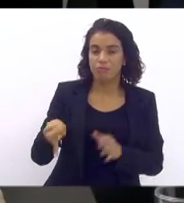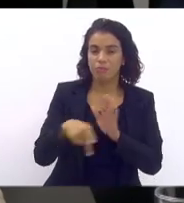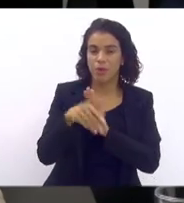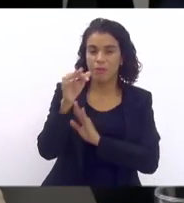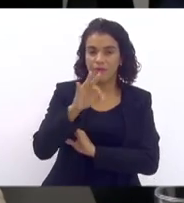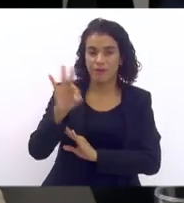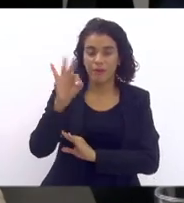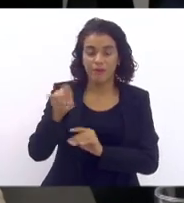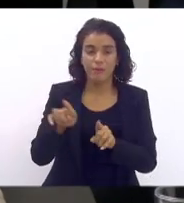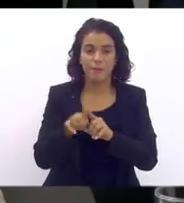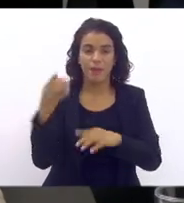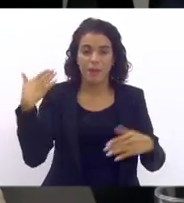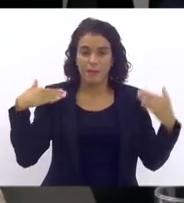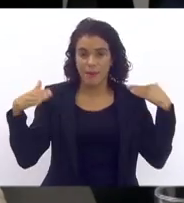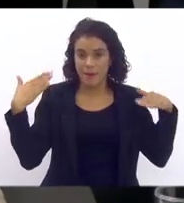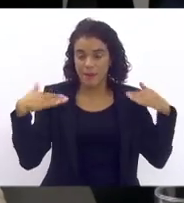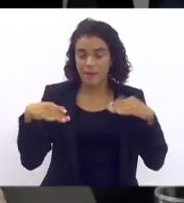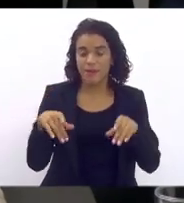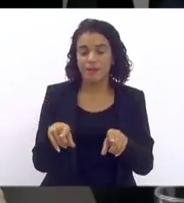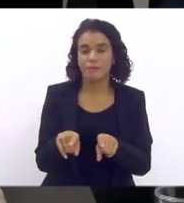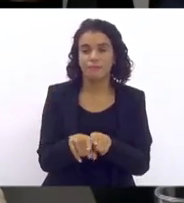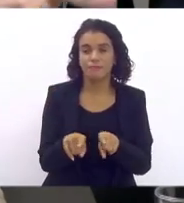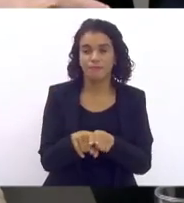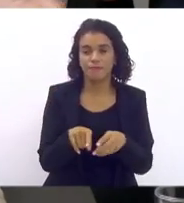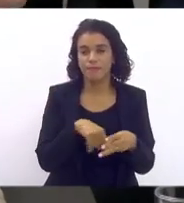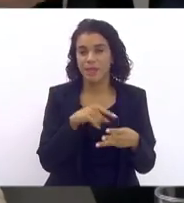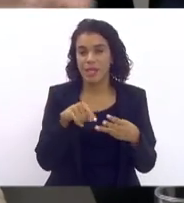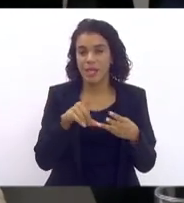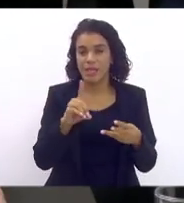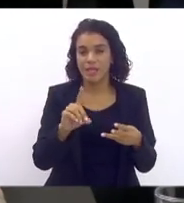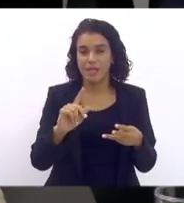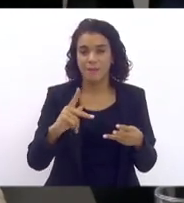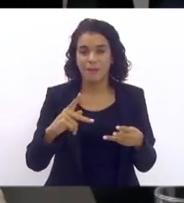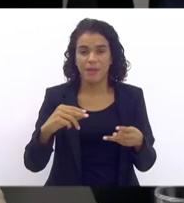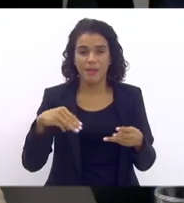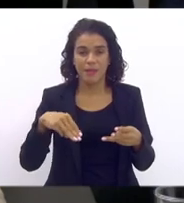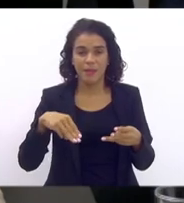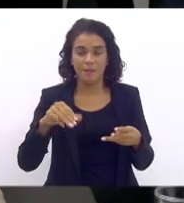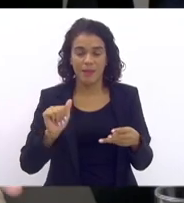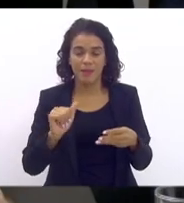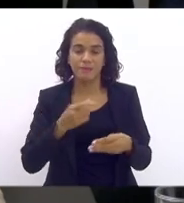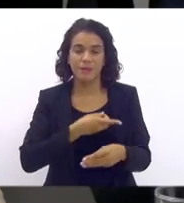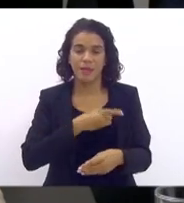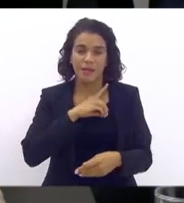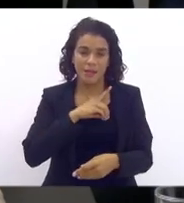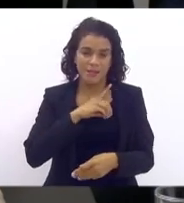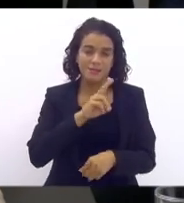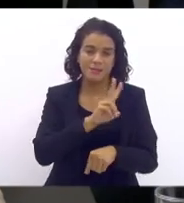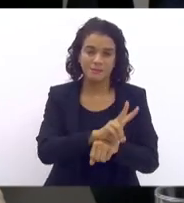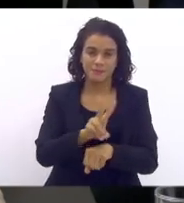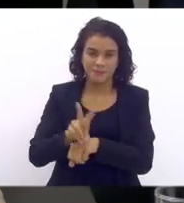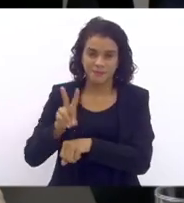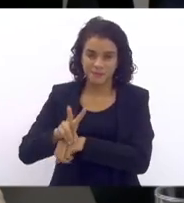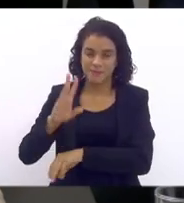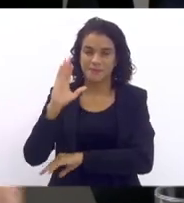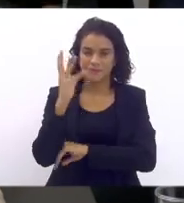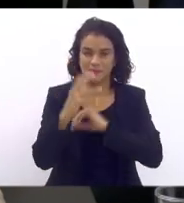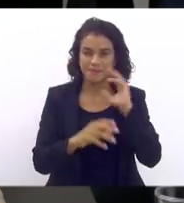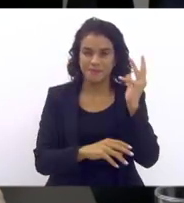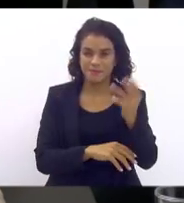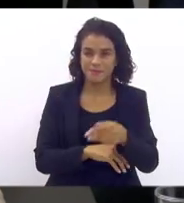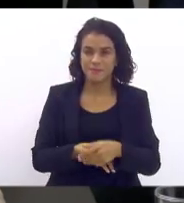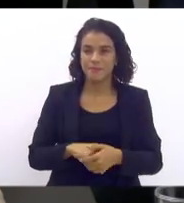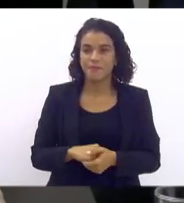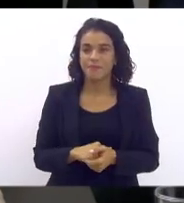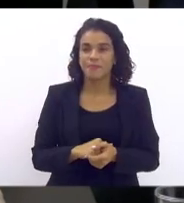Marinha do Brasil envolve dpma Delegacia de proteção meio ambiente naquela região do Boqueirão né E